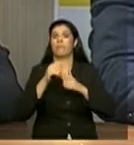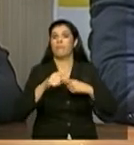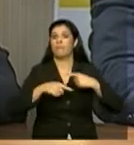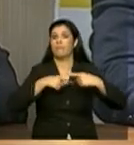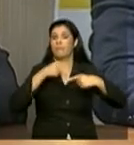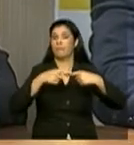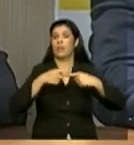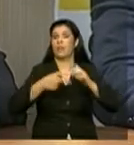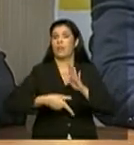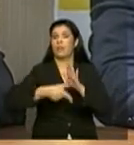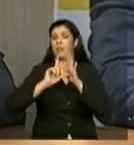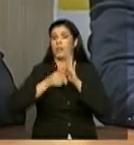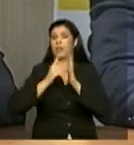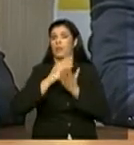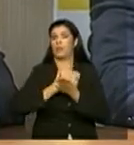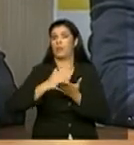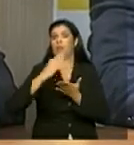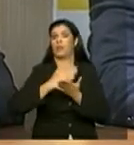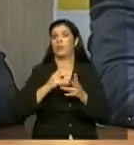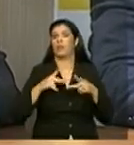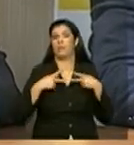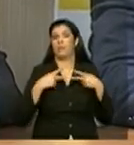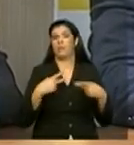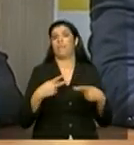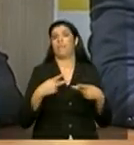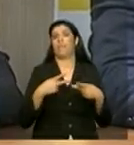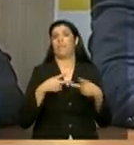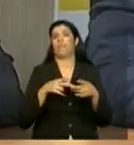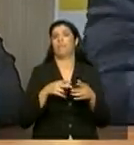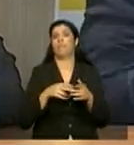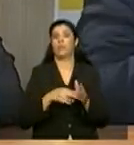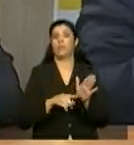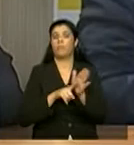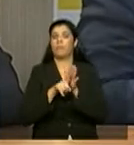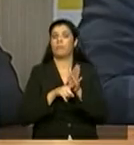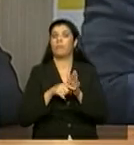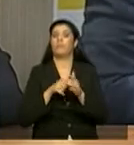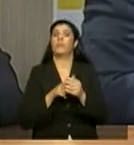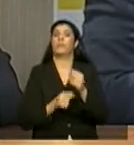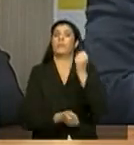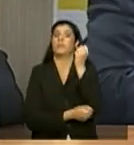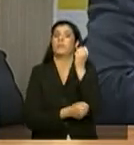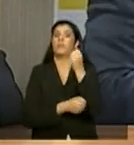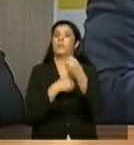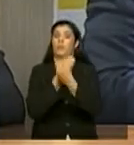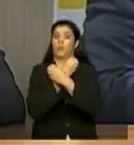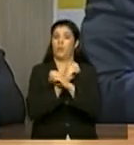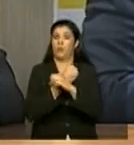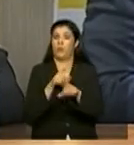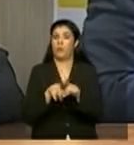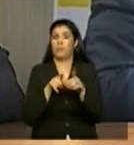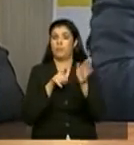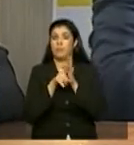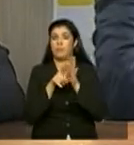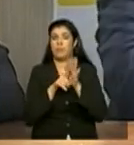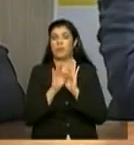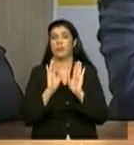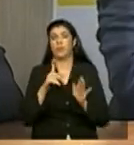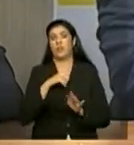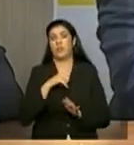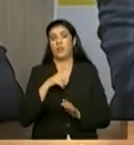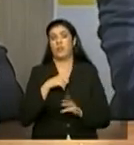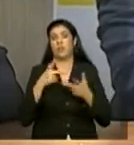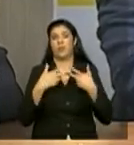antes de iniciarmos o processo de identificação são perguntas que tratam exatamente da